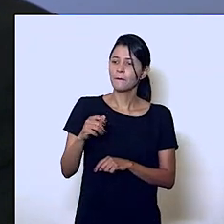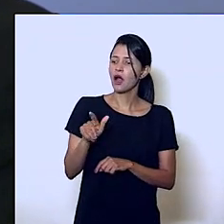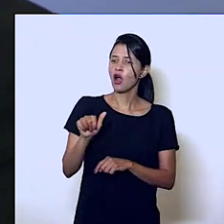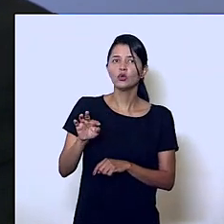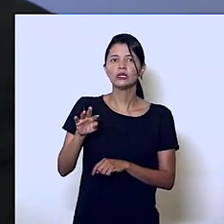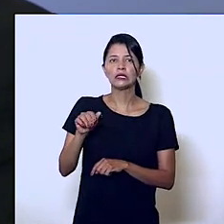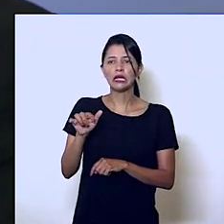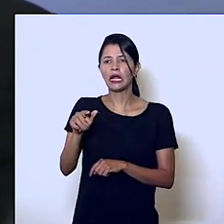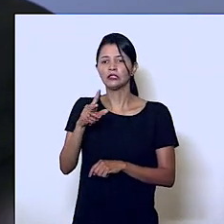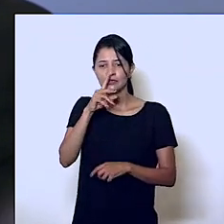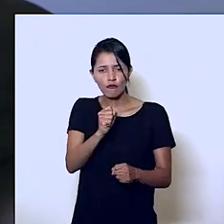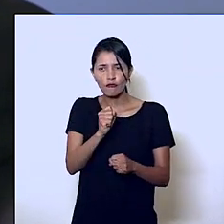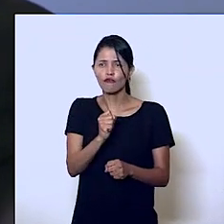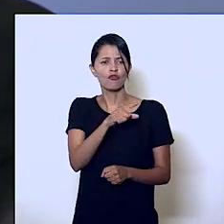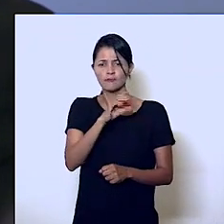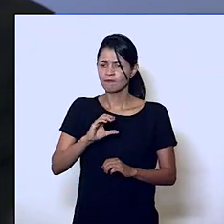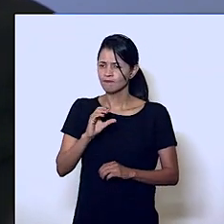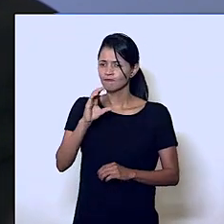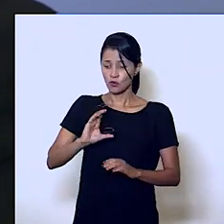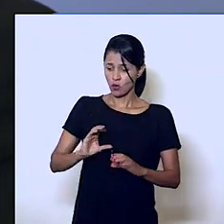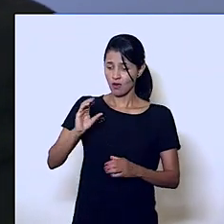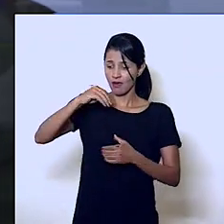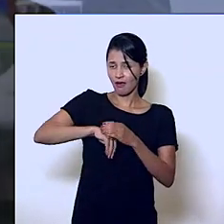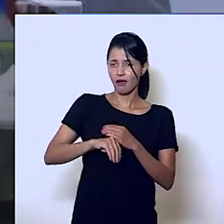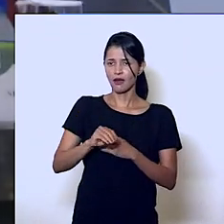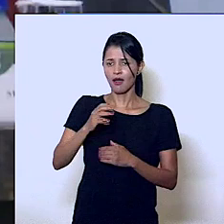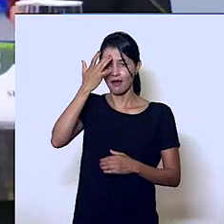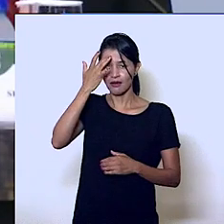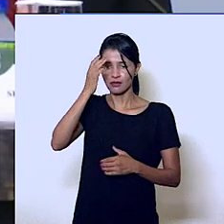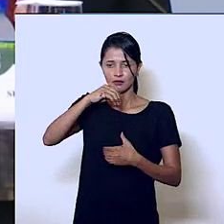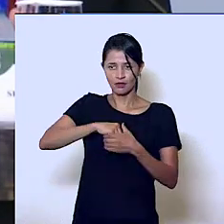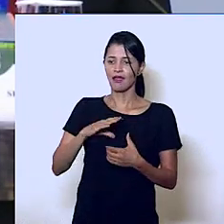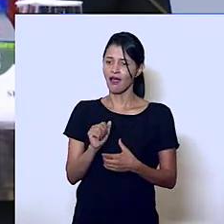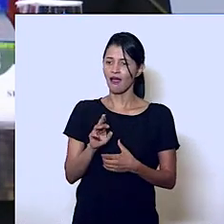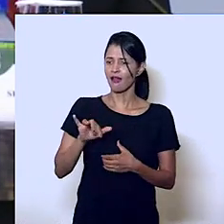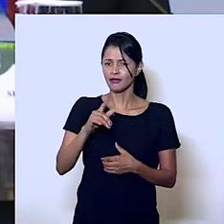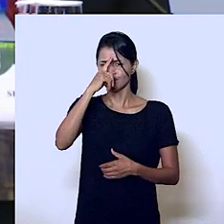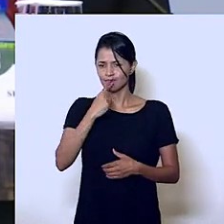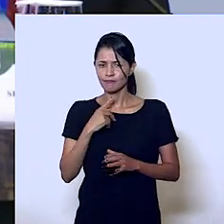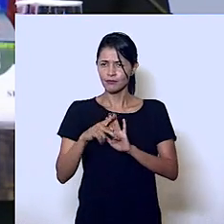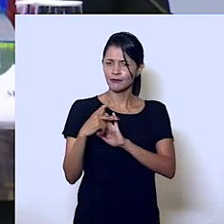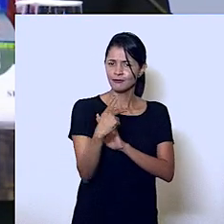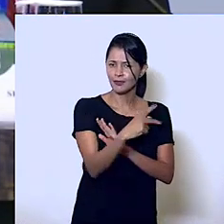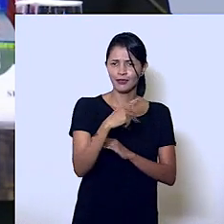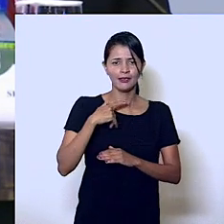de caráter, da força da sua personalidade, a imensa cordialidade desse